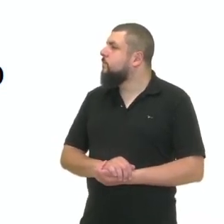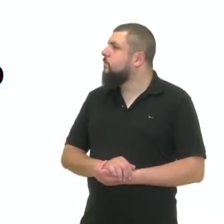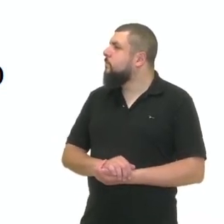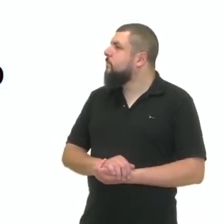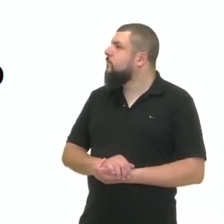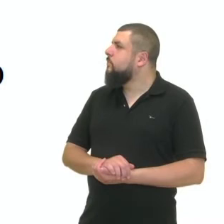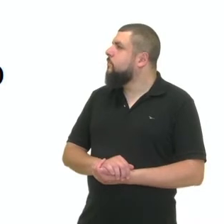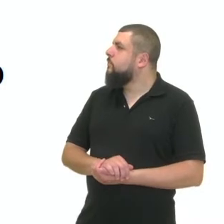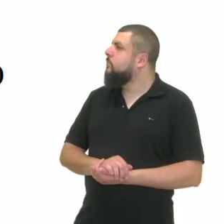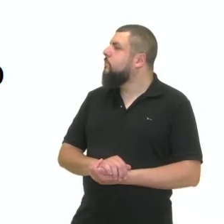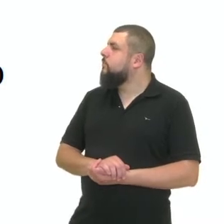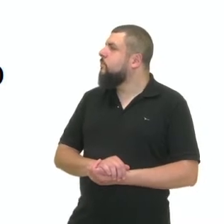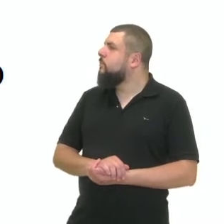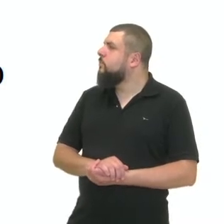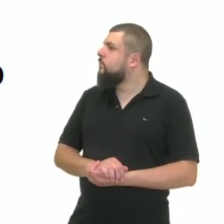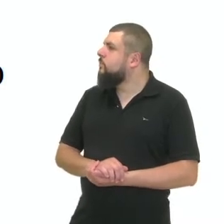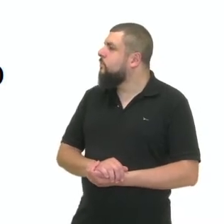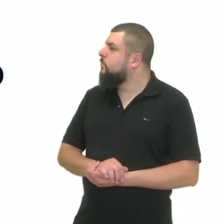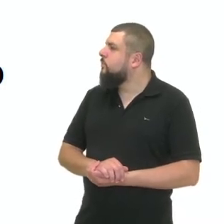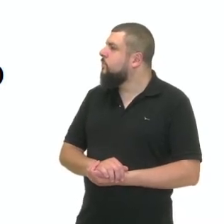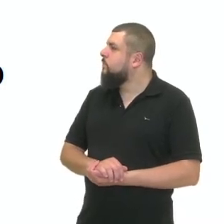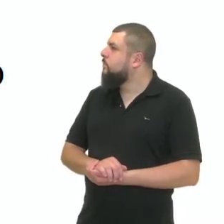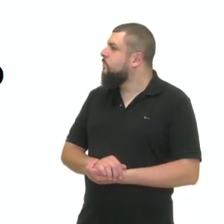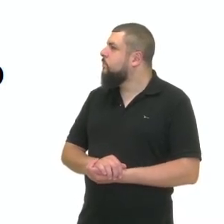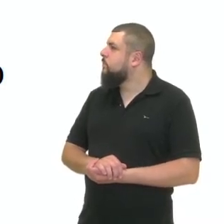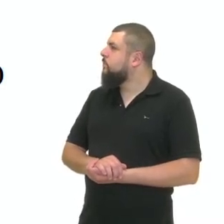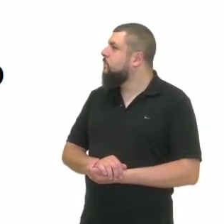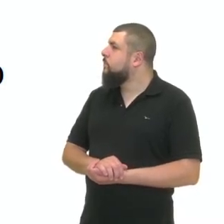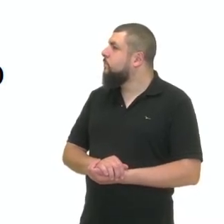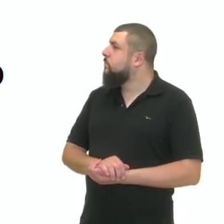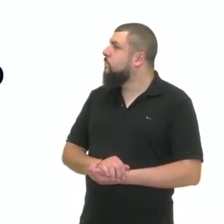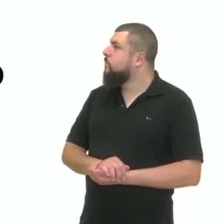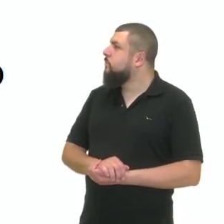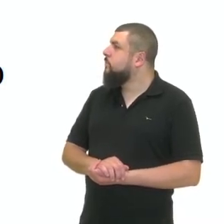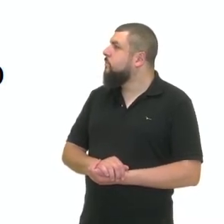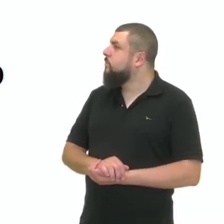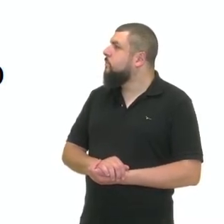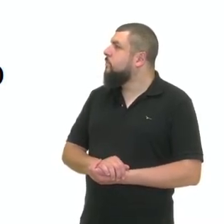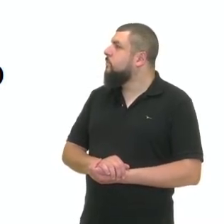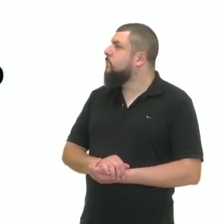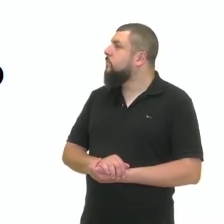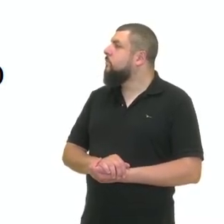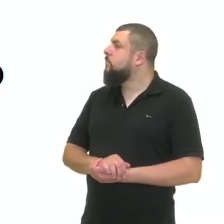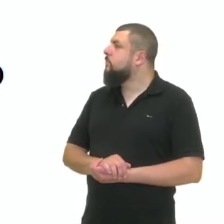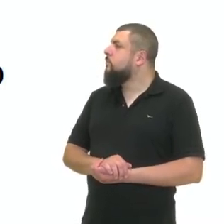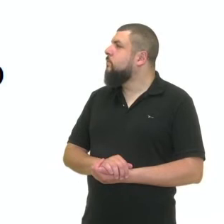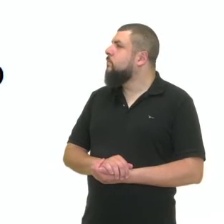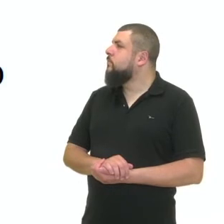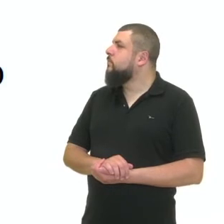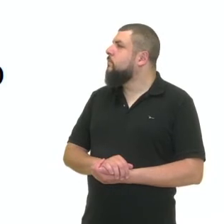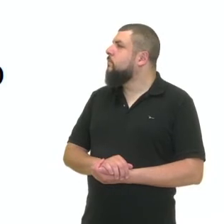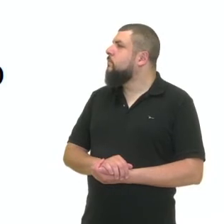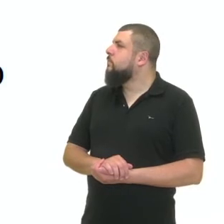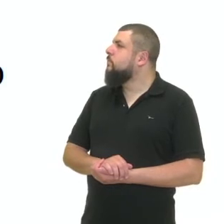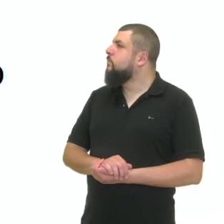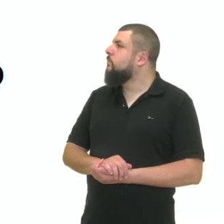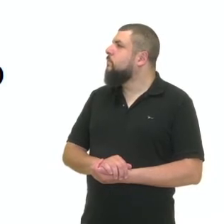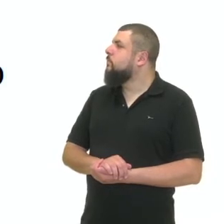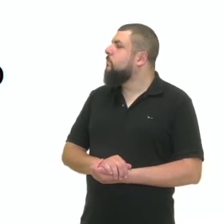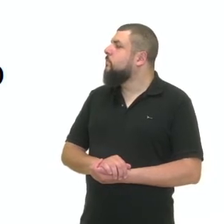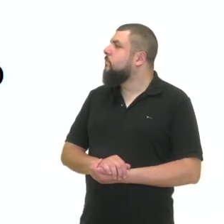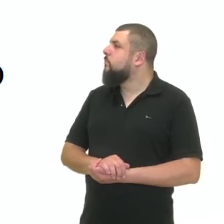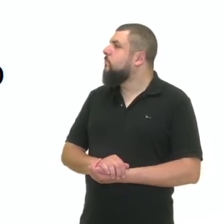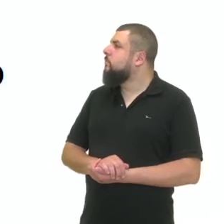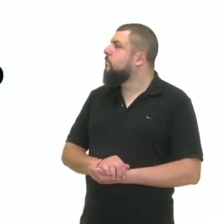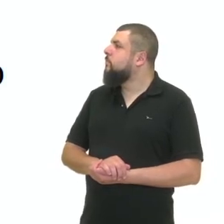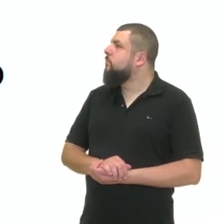papéis fundamentais na mitigação da emissão de gases de efeito estufa, especialistas ouvidos pelo G1 apontam